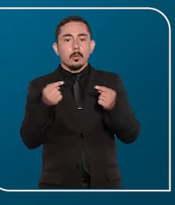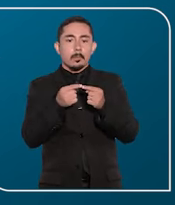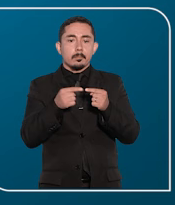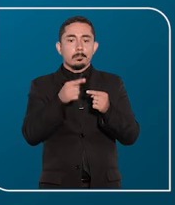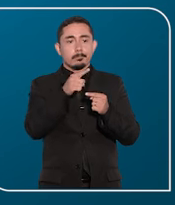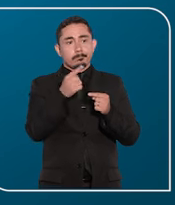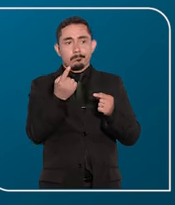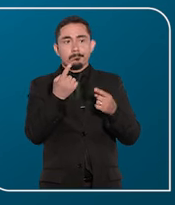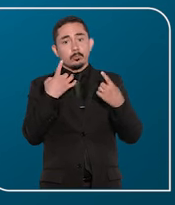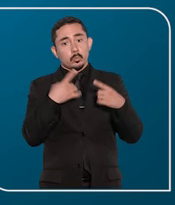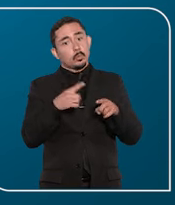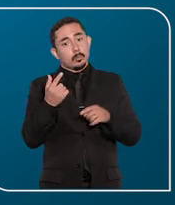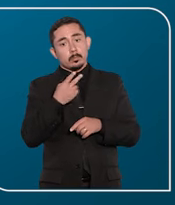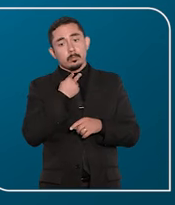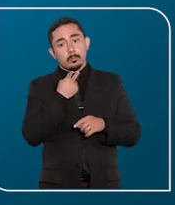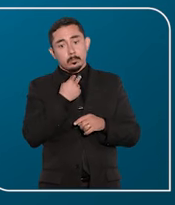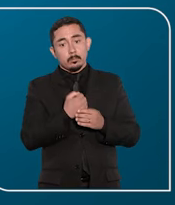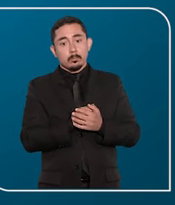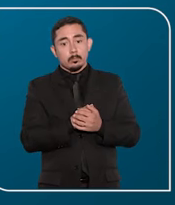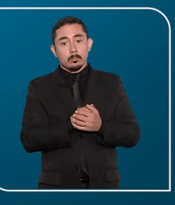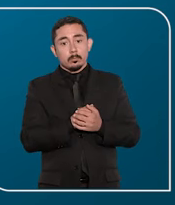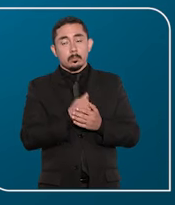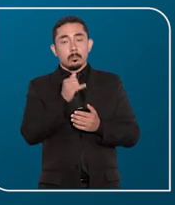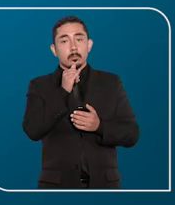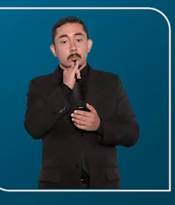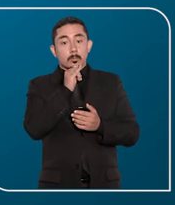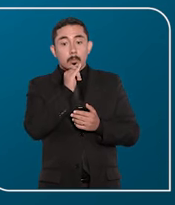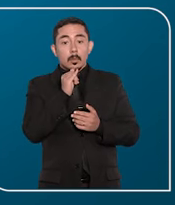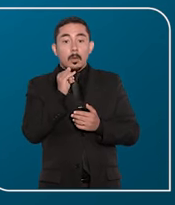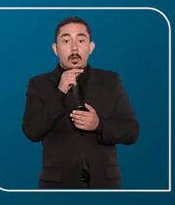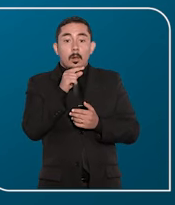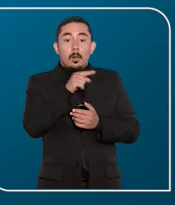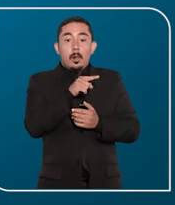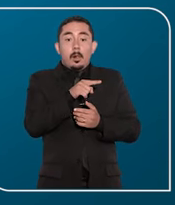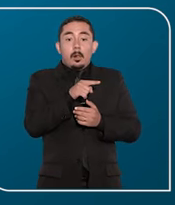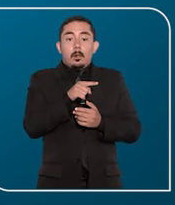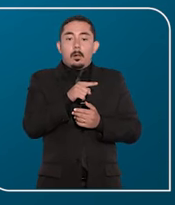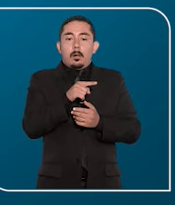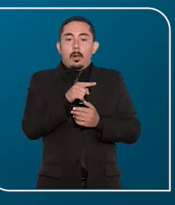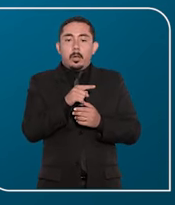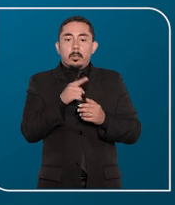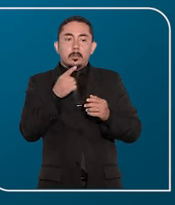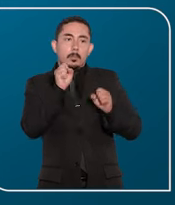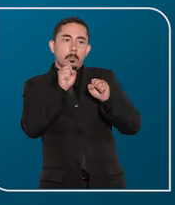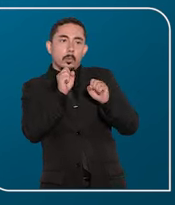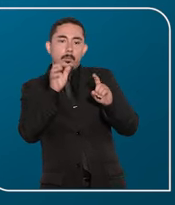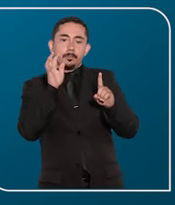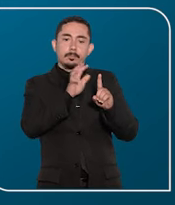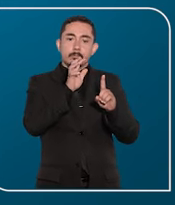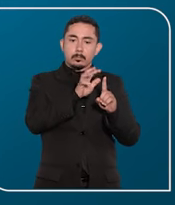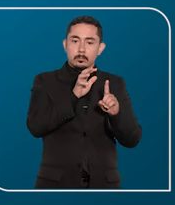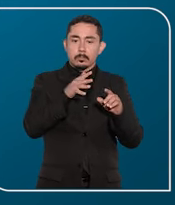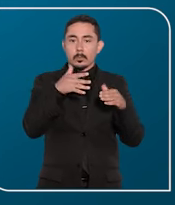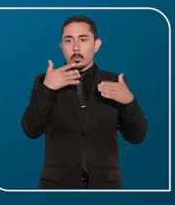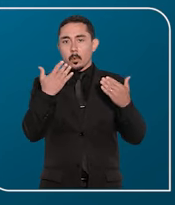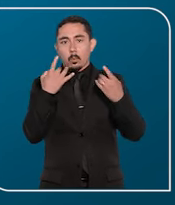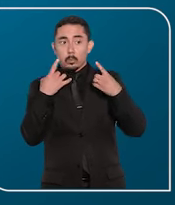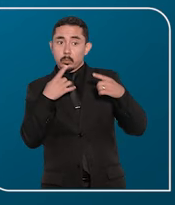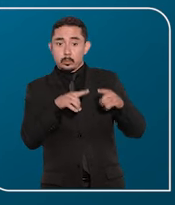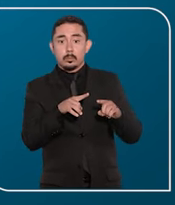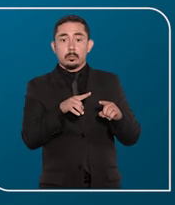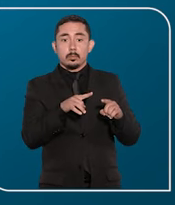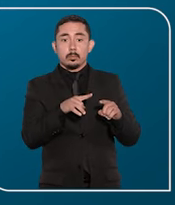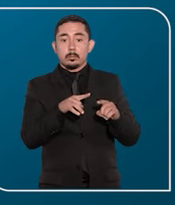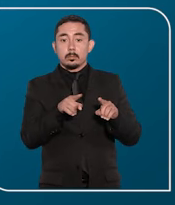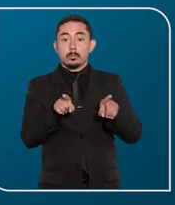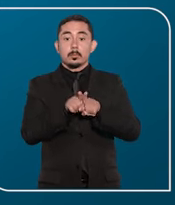invioláveis, ou seja, eles não poderiam estar suscetíveis de qualquer tipo de interceptação e inviolabilidade. Eu te trago aqui